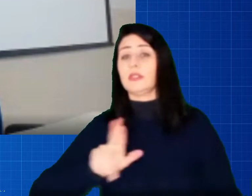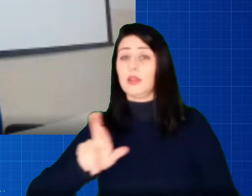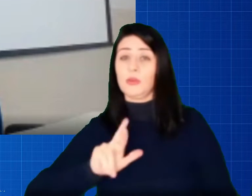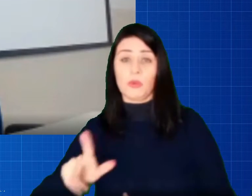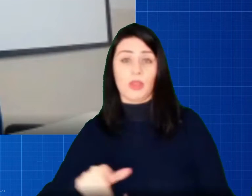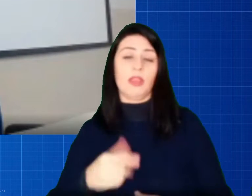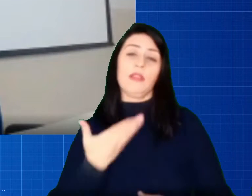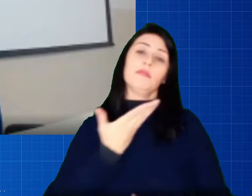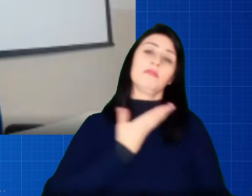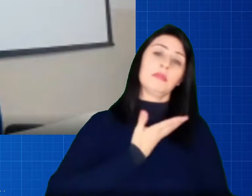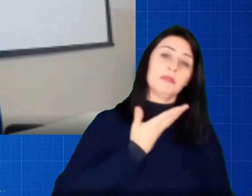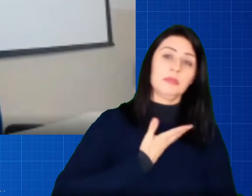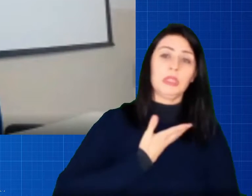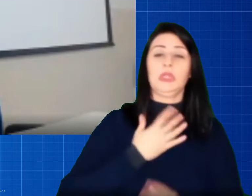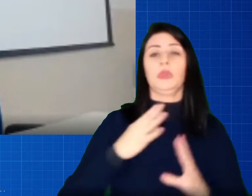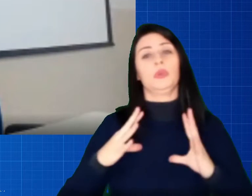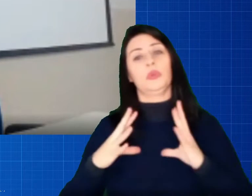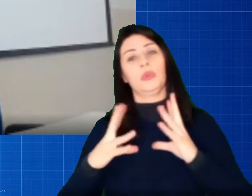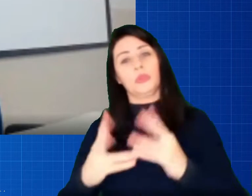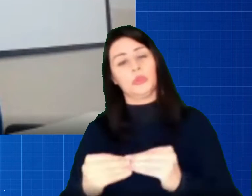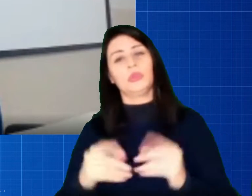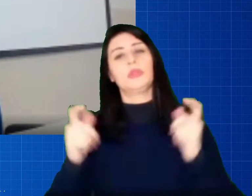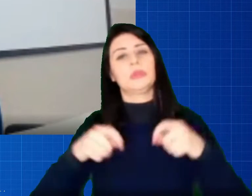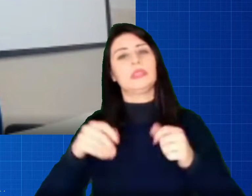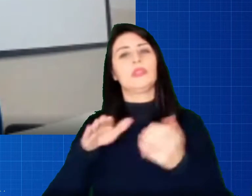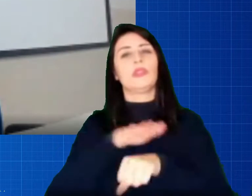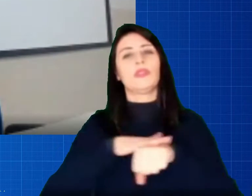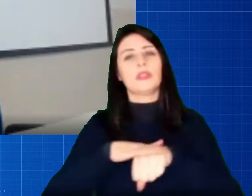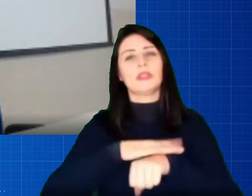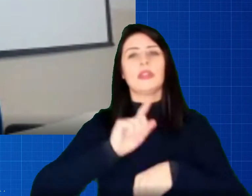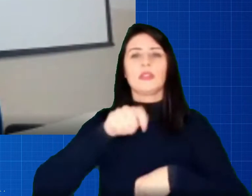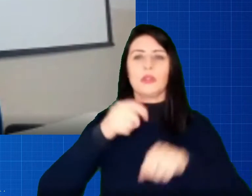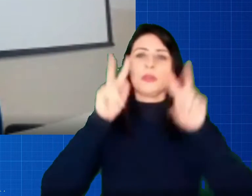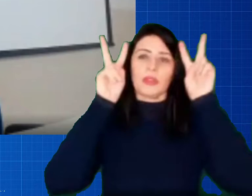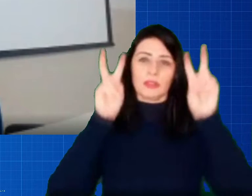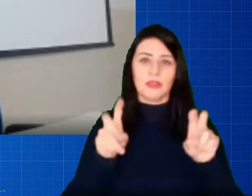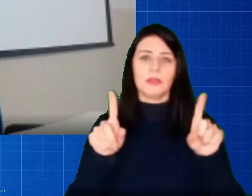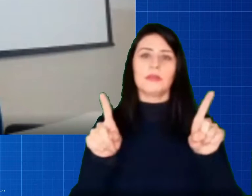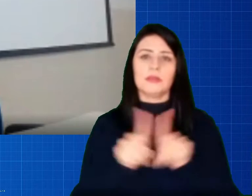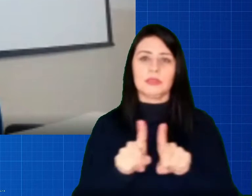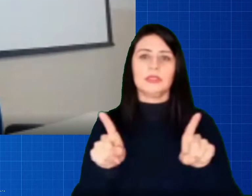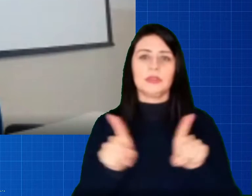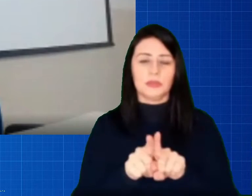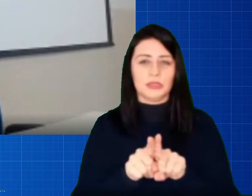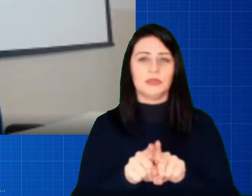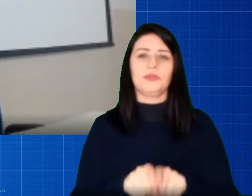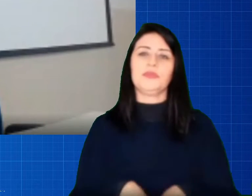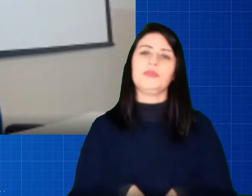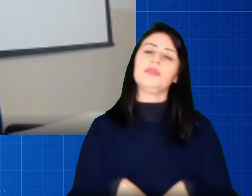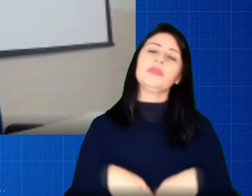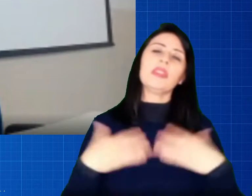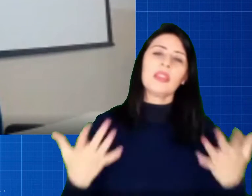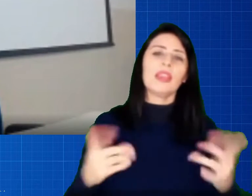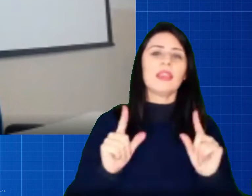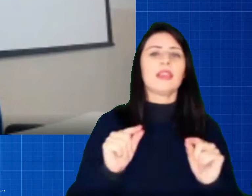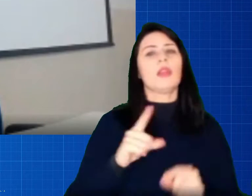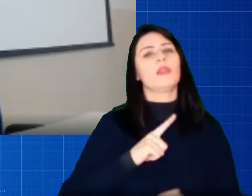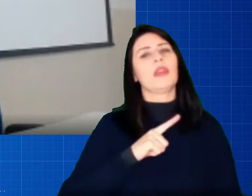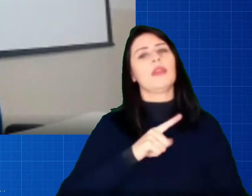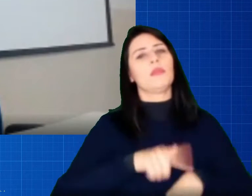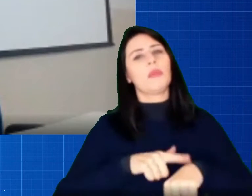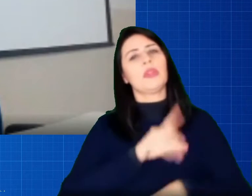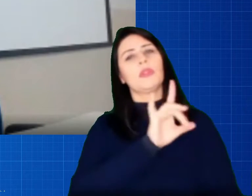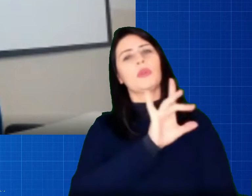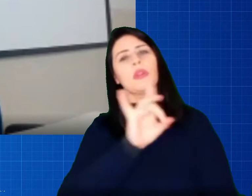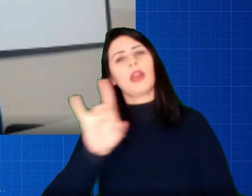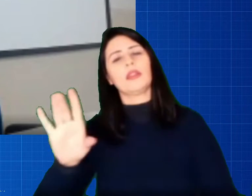não é, né? Pelos amiguinhos e tudo. Então, para a gente estar conversando bastante sobre isso também, né? E é bem aquilo, cada um